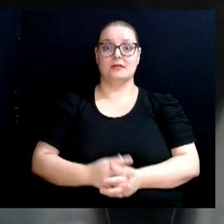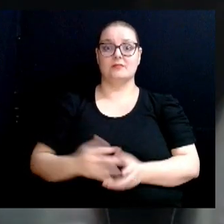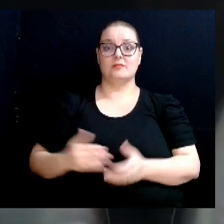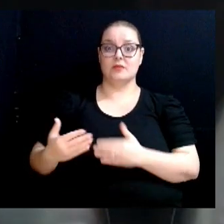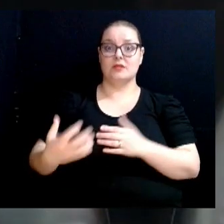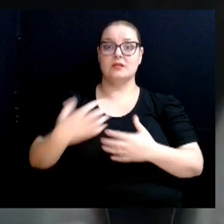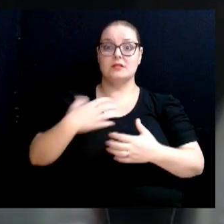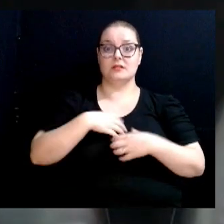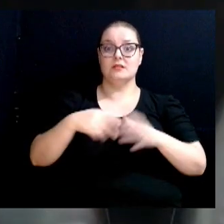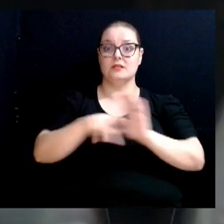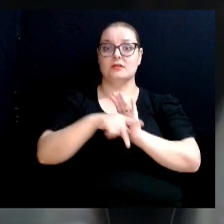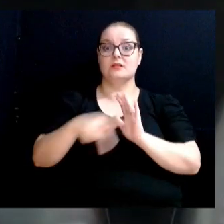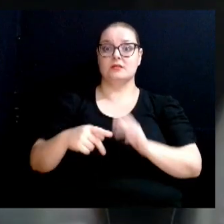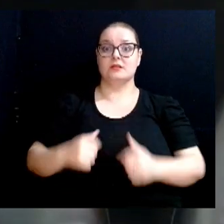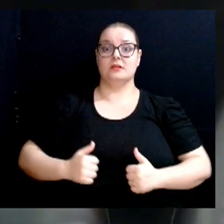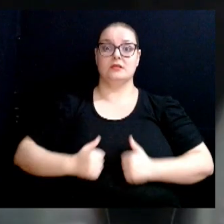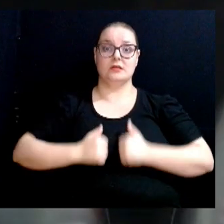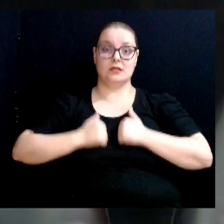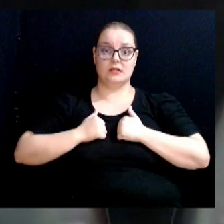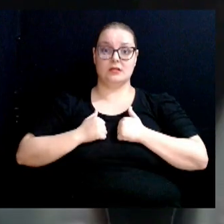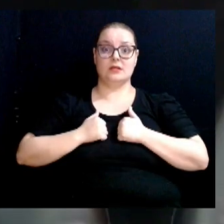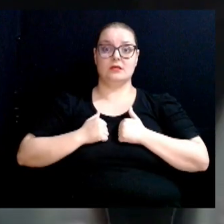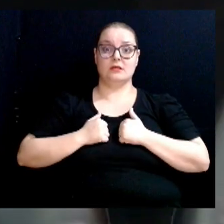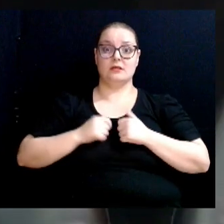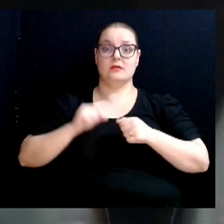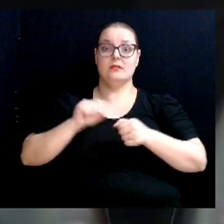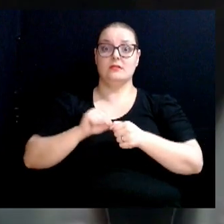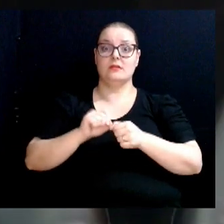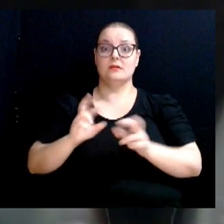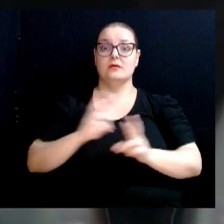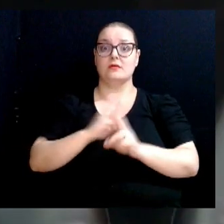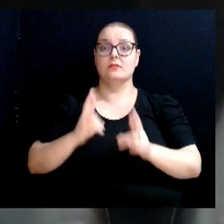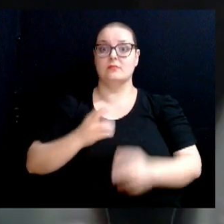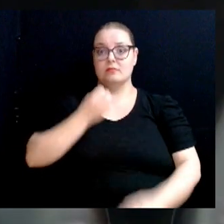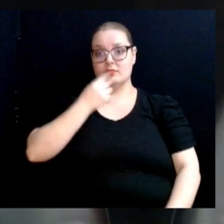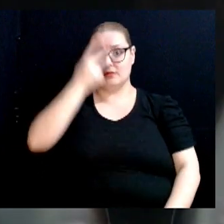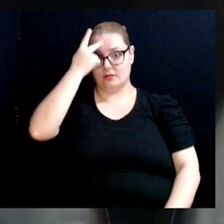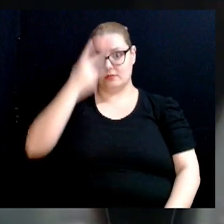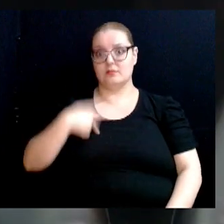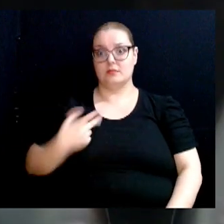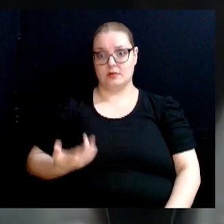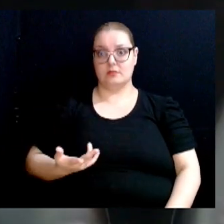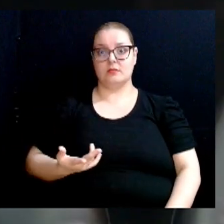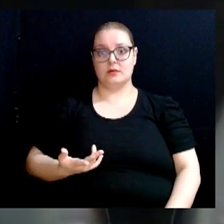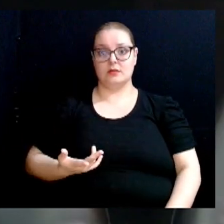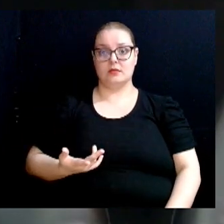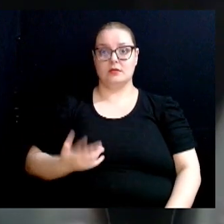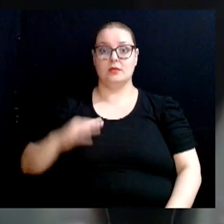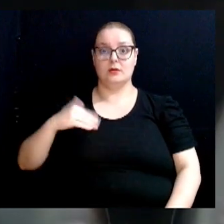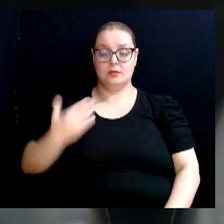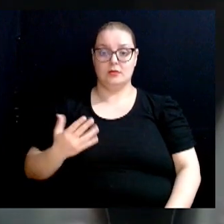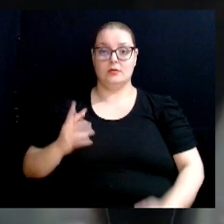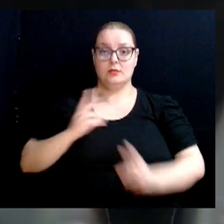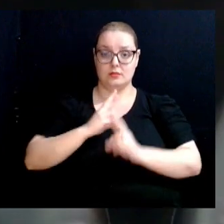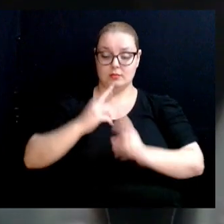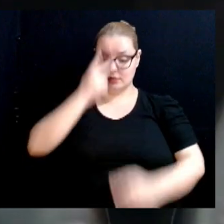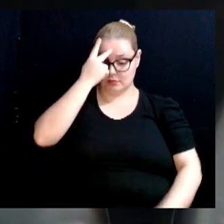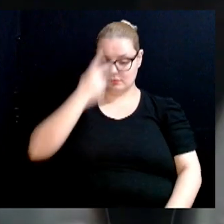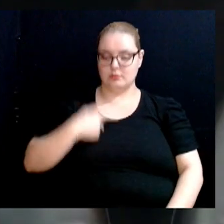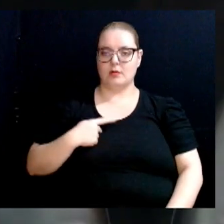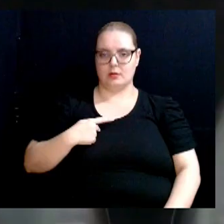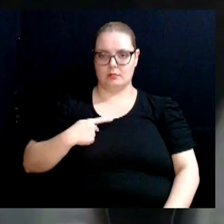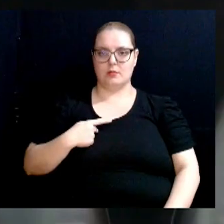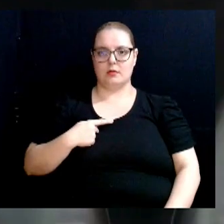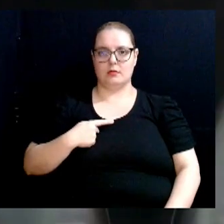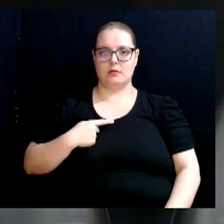a autoestima faz você se relacionar muito bem com você mesmo. Né? Quando você se relaciona muito bem com você mesmo, você abre espaço,